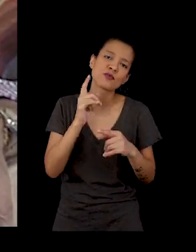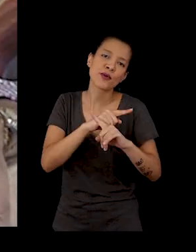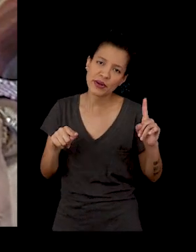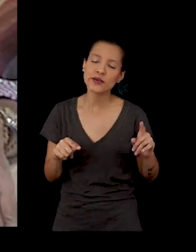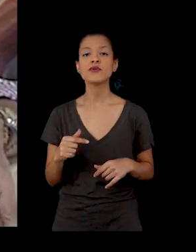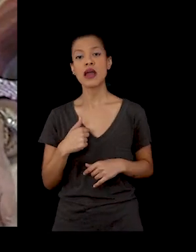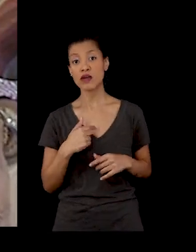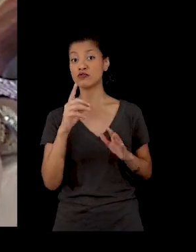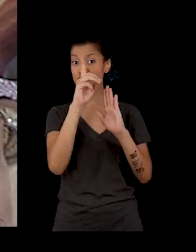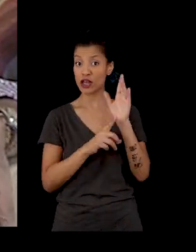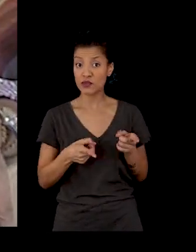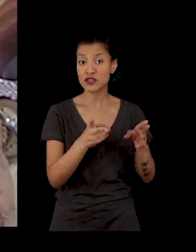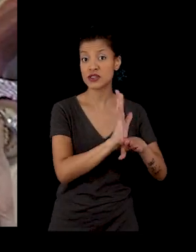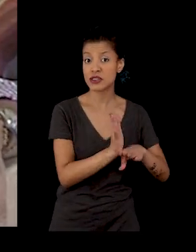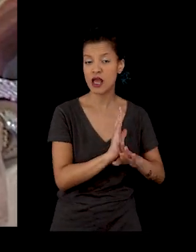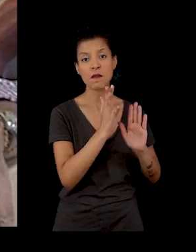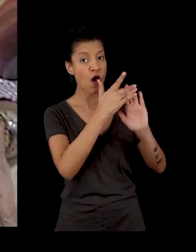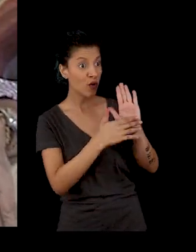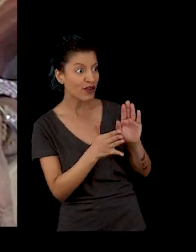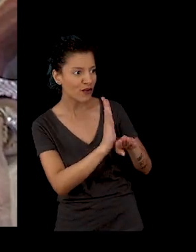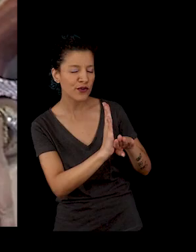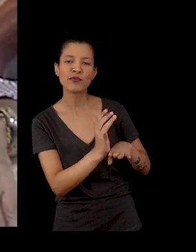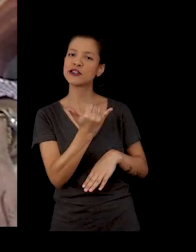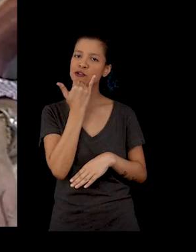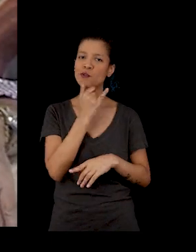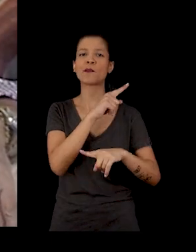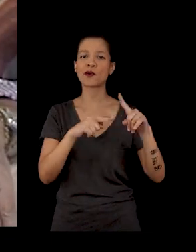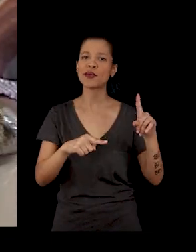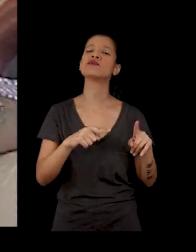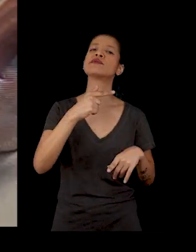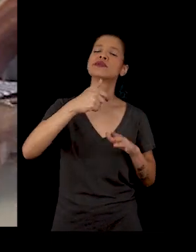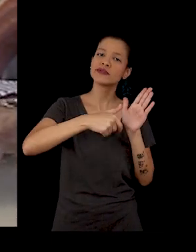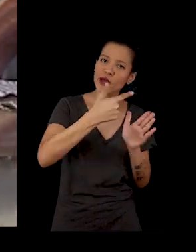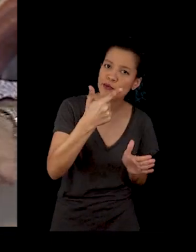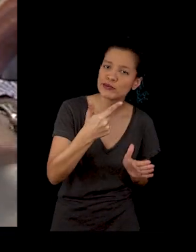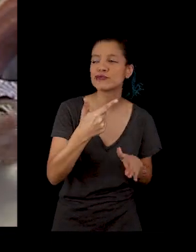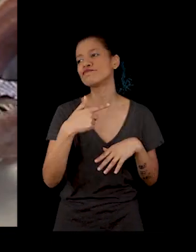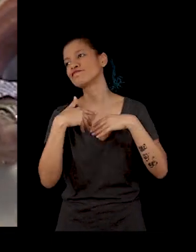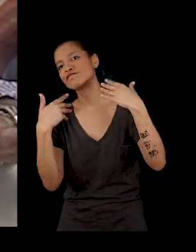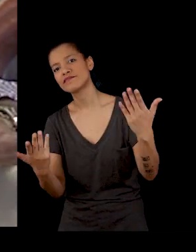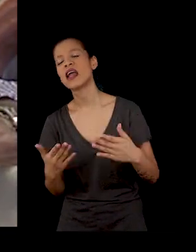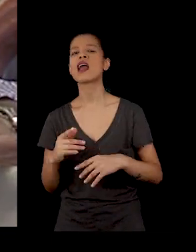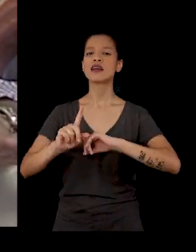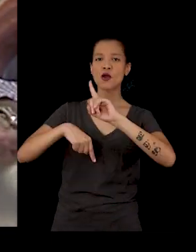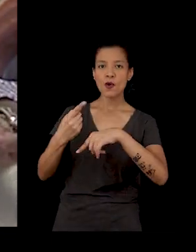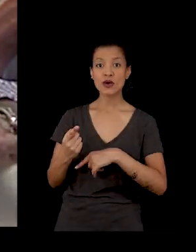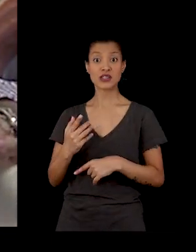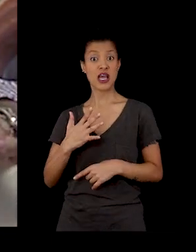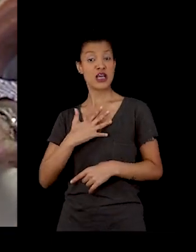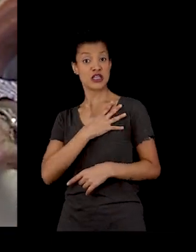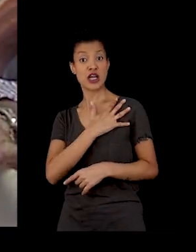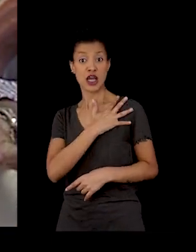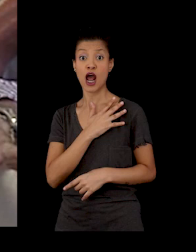proibida, eu vendi os direitos para o cinema, fiz um roteiro para um filme, foi proibido também, e houve uma fala de um